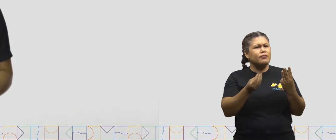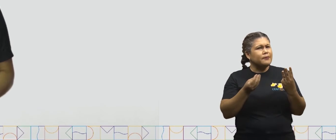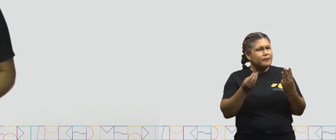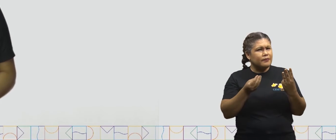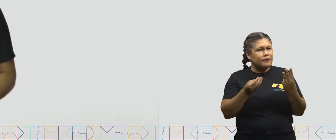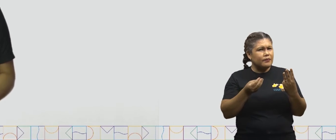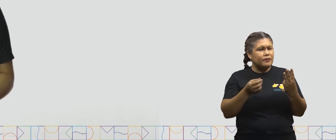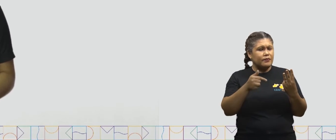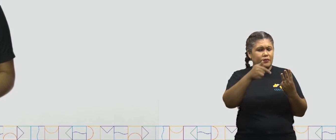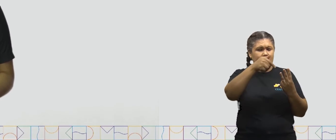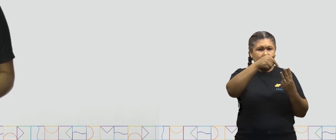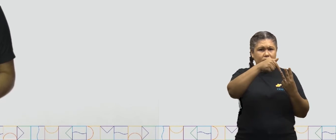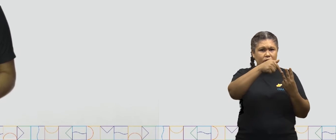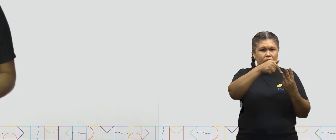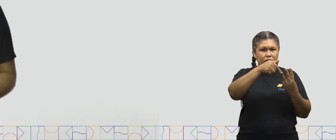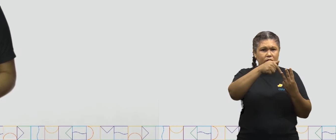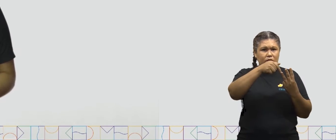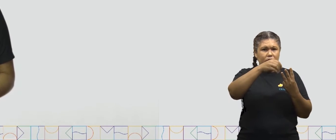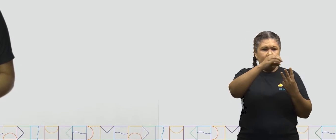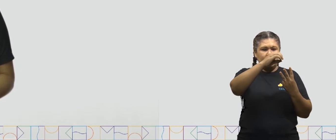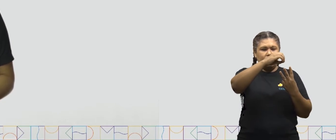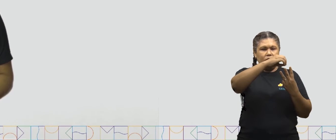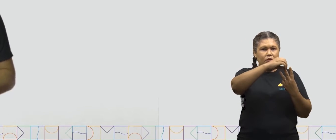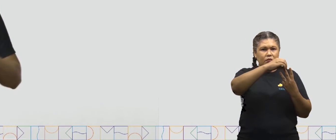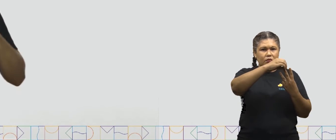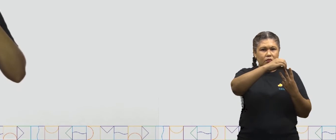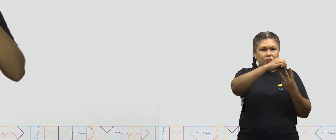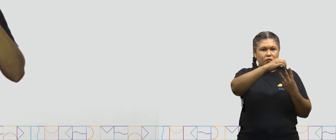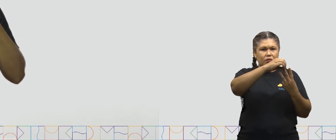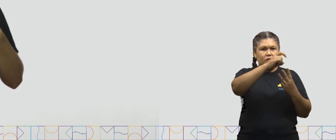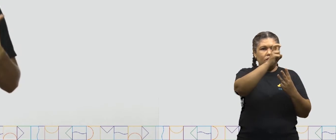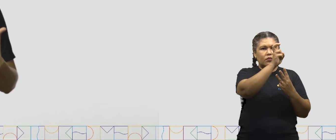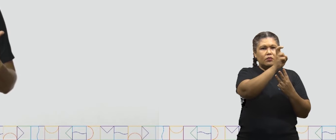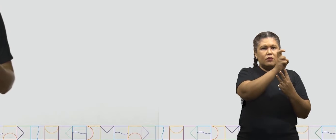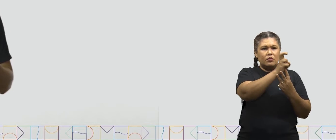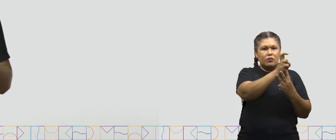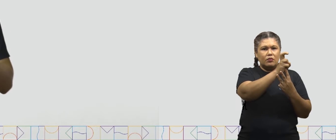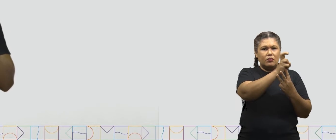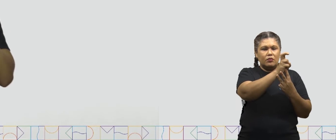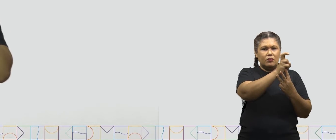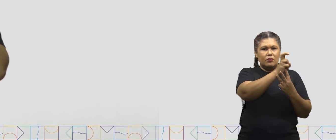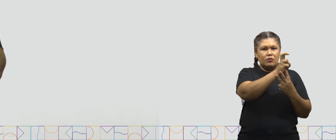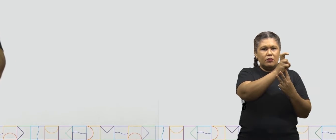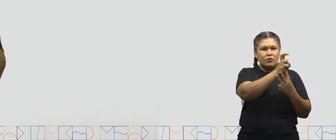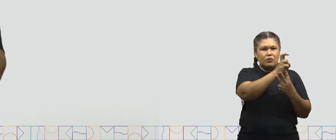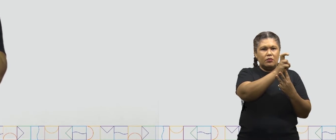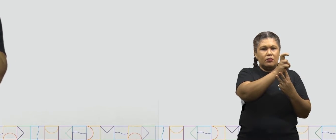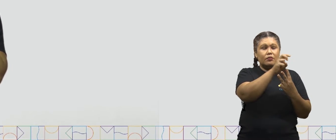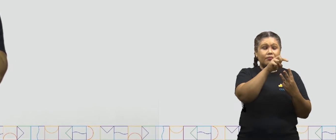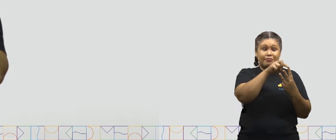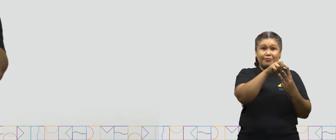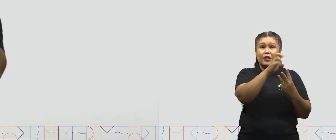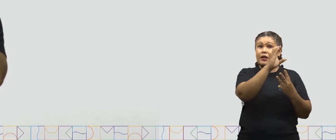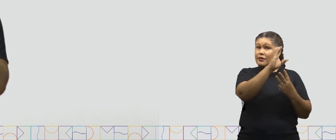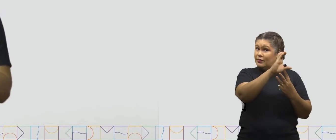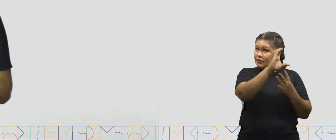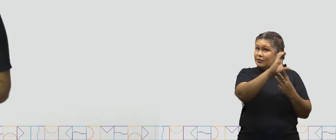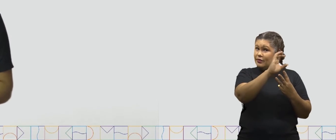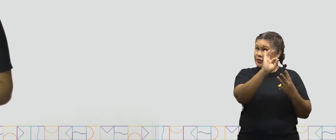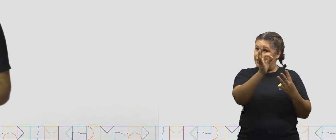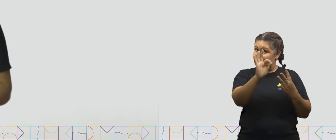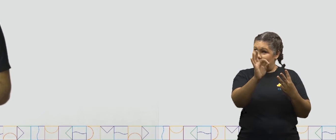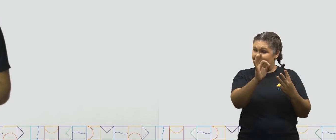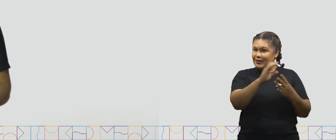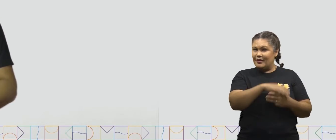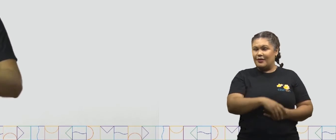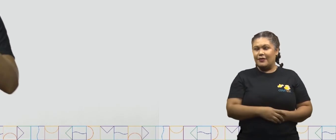da seguinte forma: o 7 na unidade, o 0 na dezena e o 5 fica onde? Na